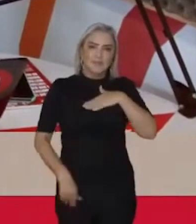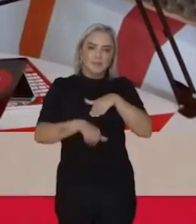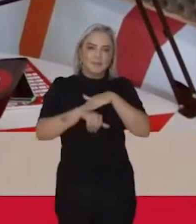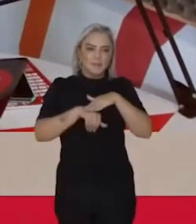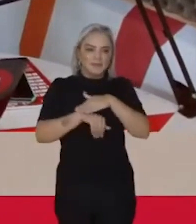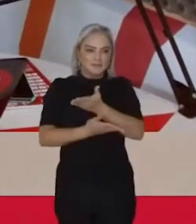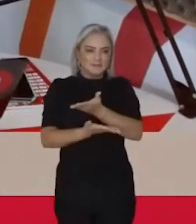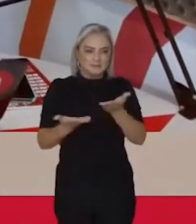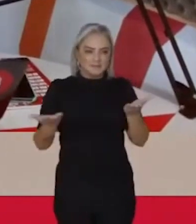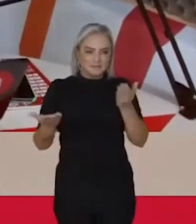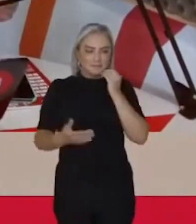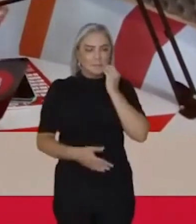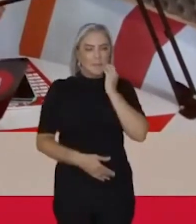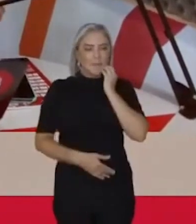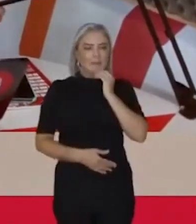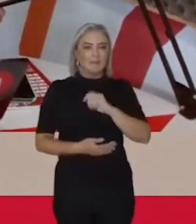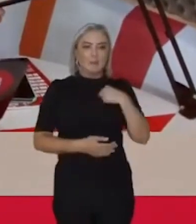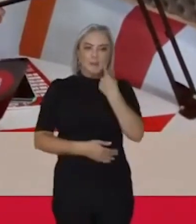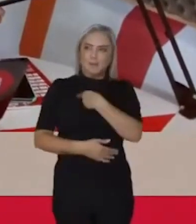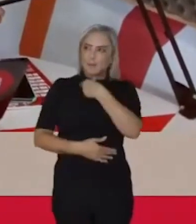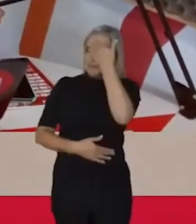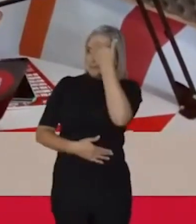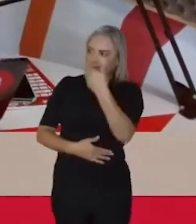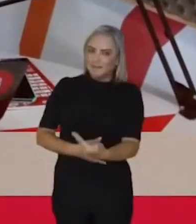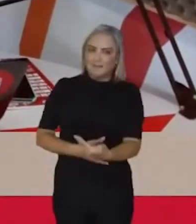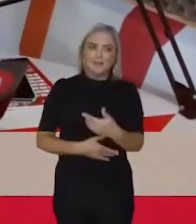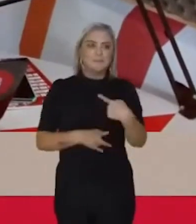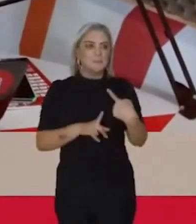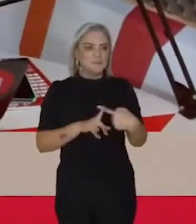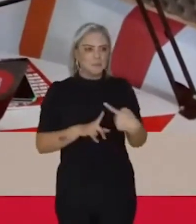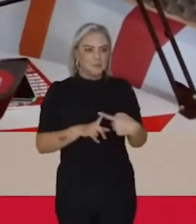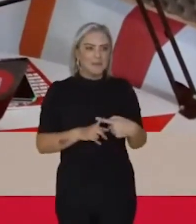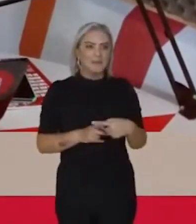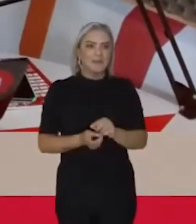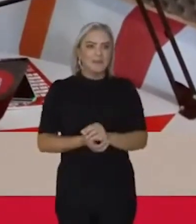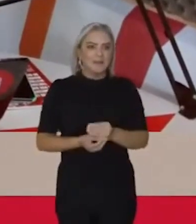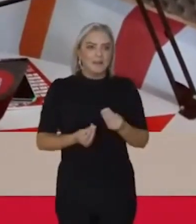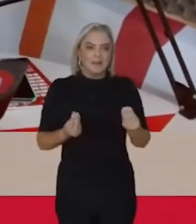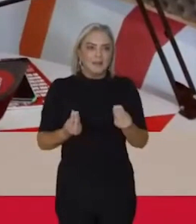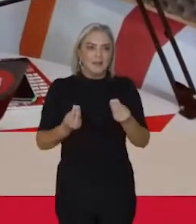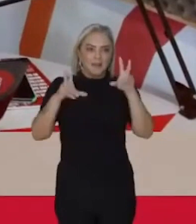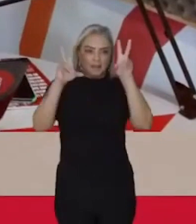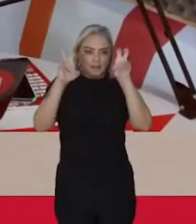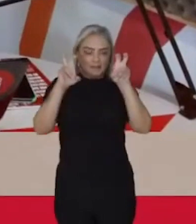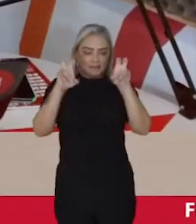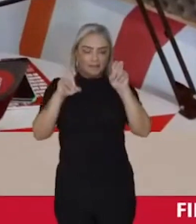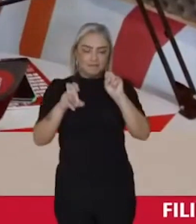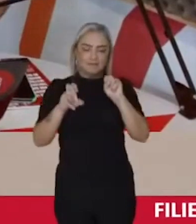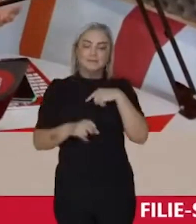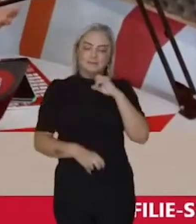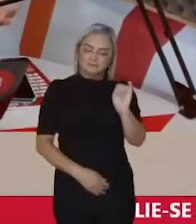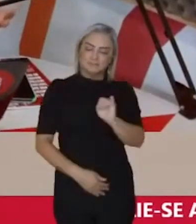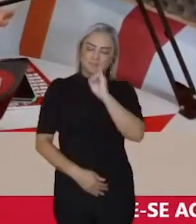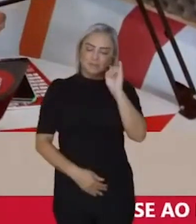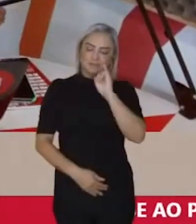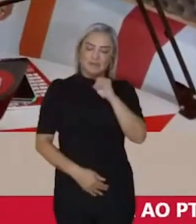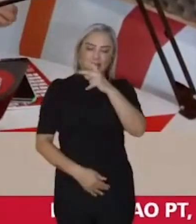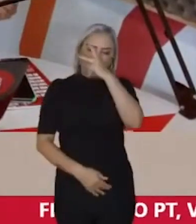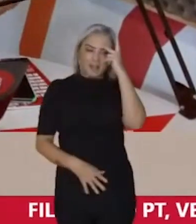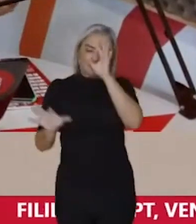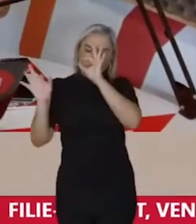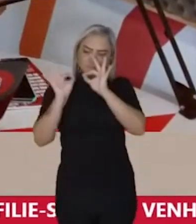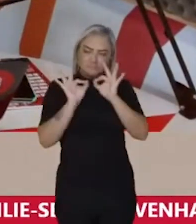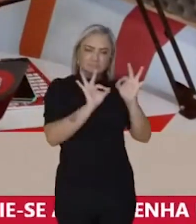vocês. A gente que agradece, porque esse assunto é muito pertinente, o brasileiro